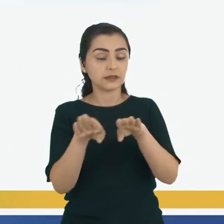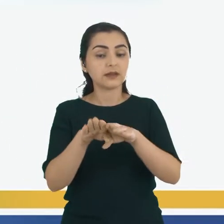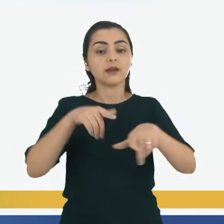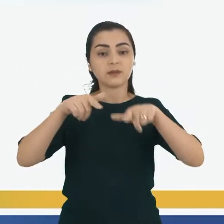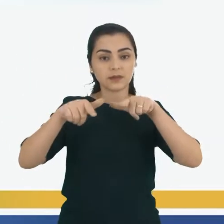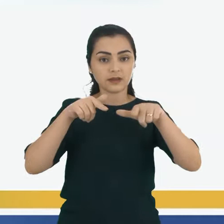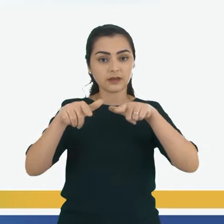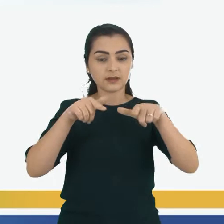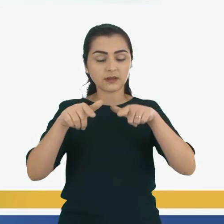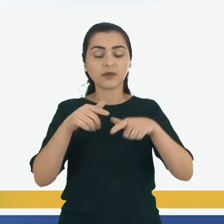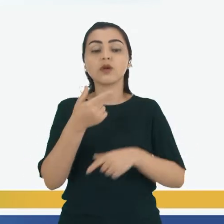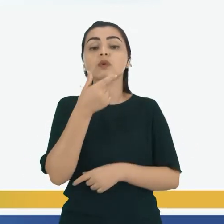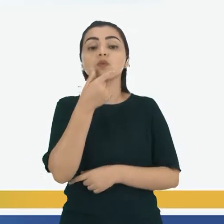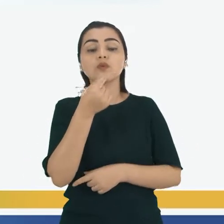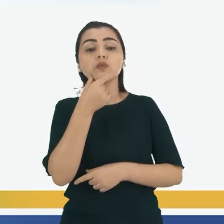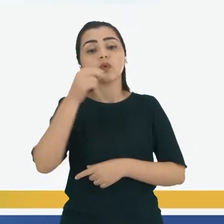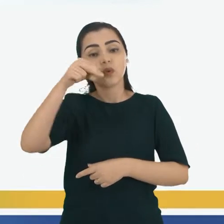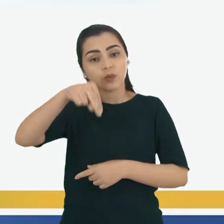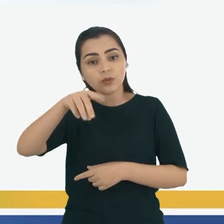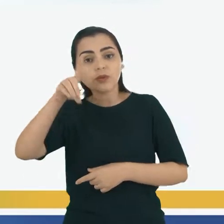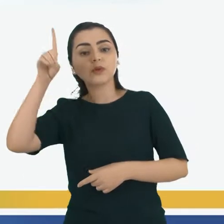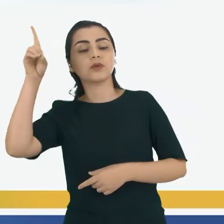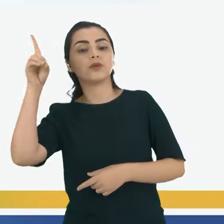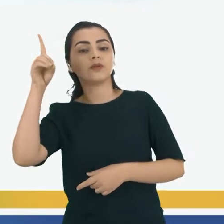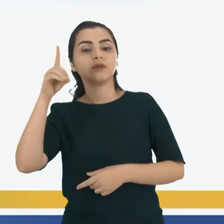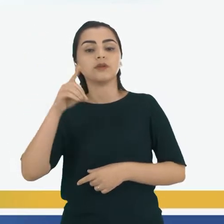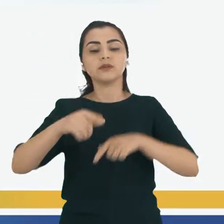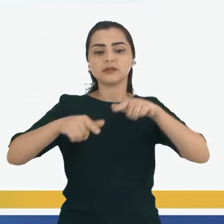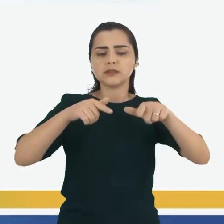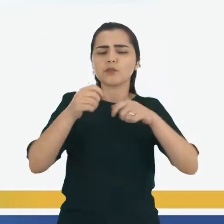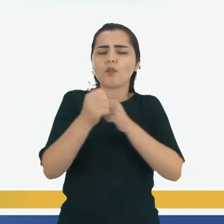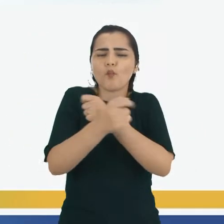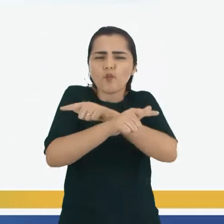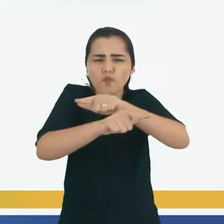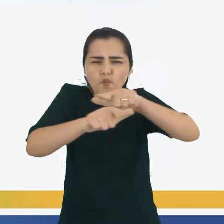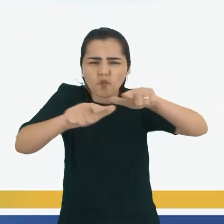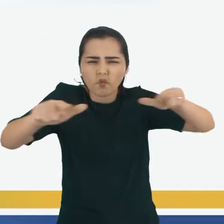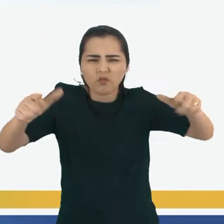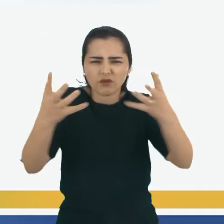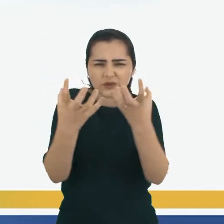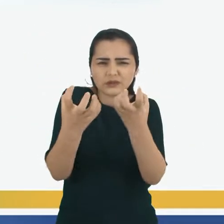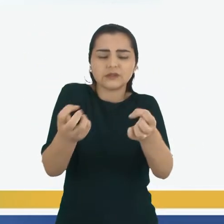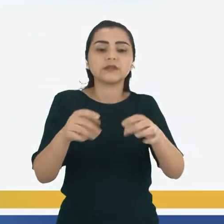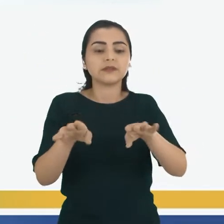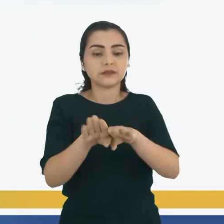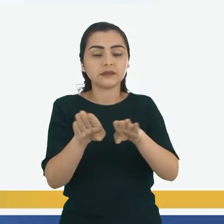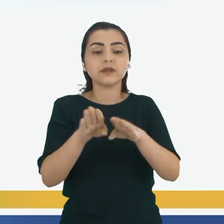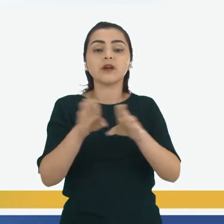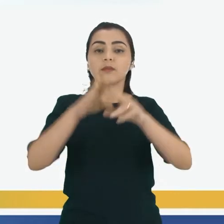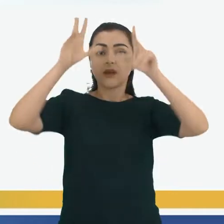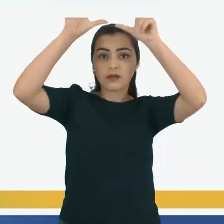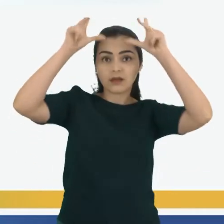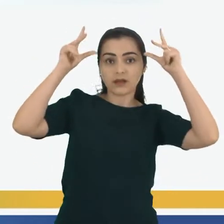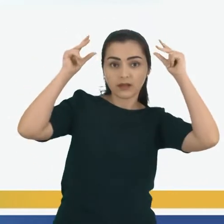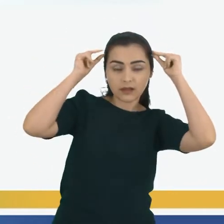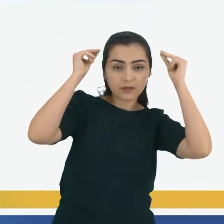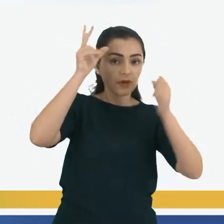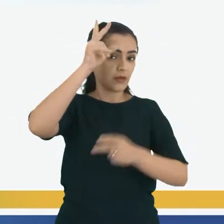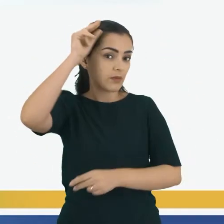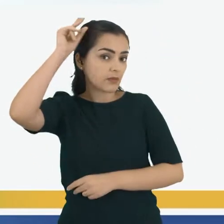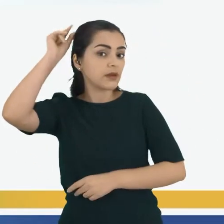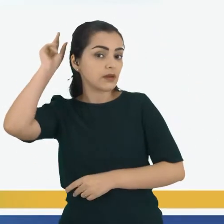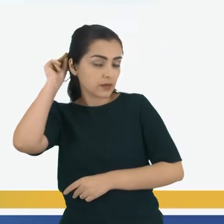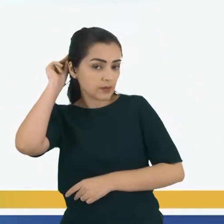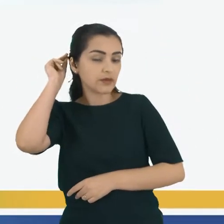a questão do homem nordestino, a questão da seca, tem trabalhos sobre Lampião e Maria Bonita.